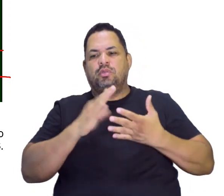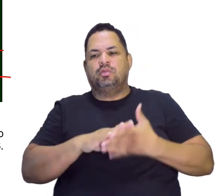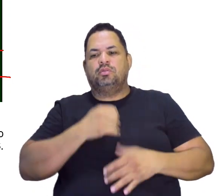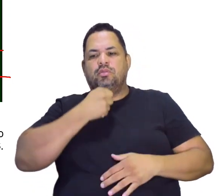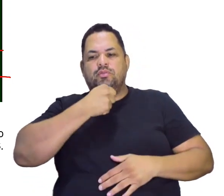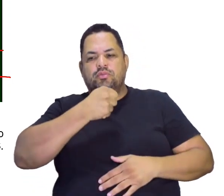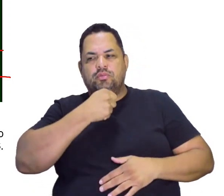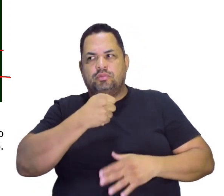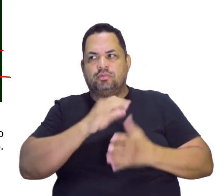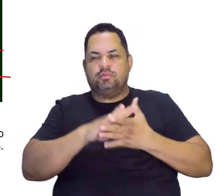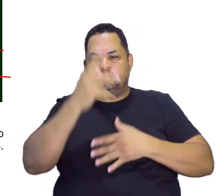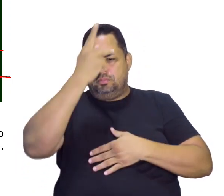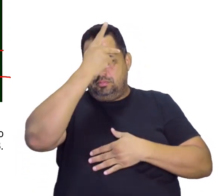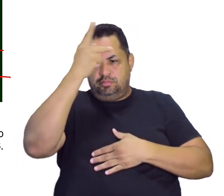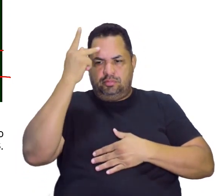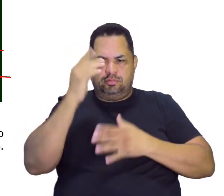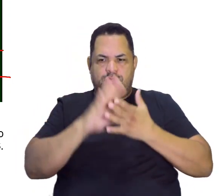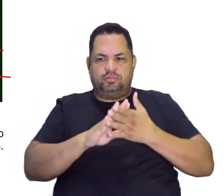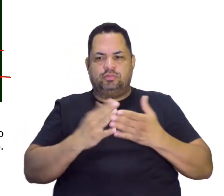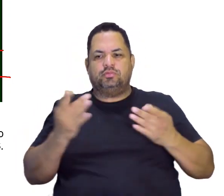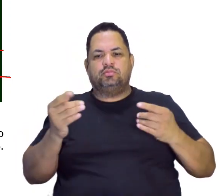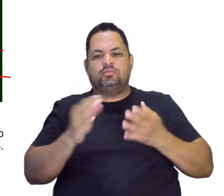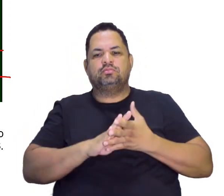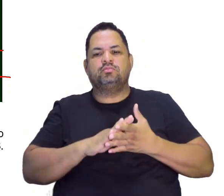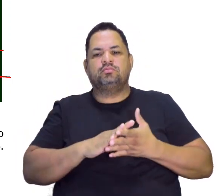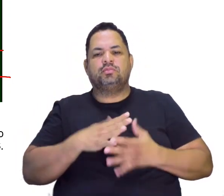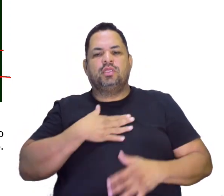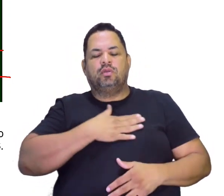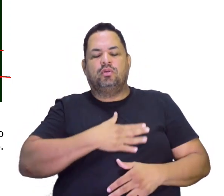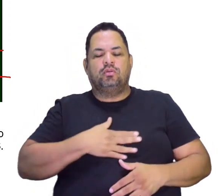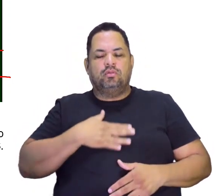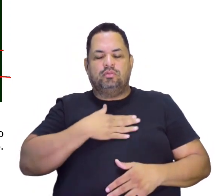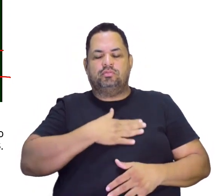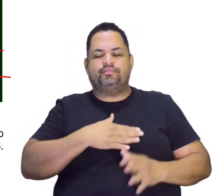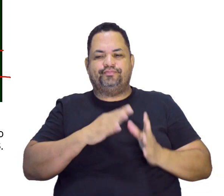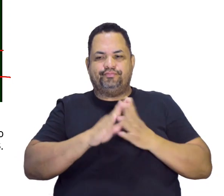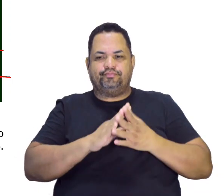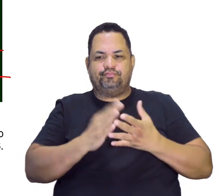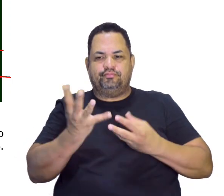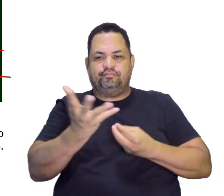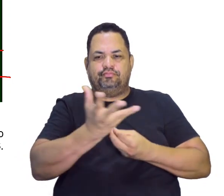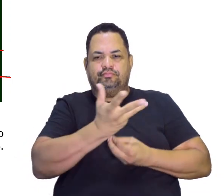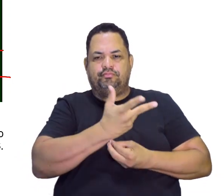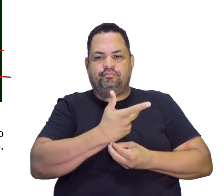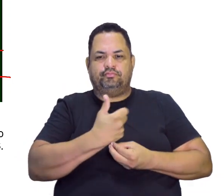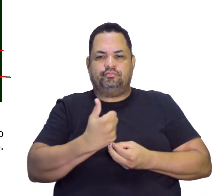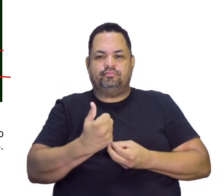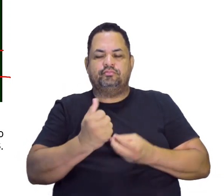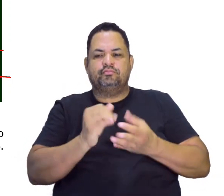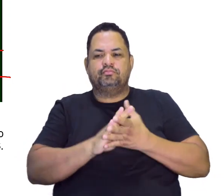pessoas afins com a arte então eles quatro formaram um grupo que passaram a ter